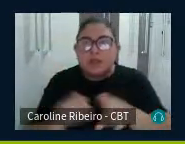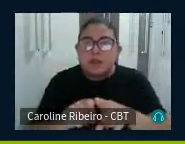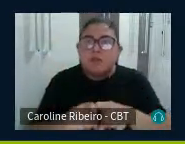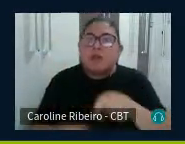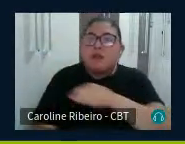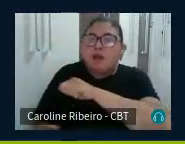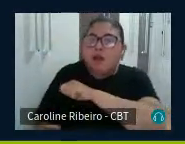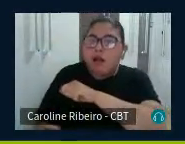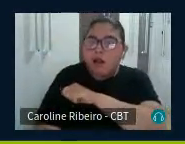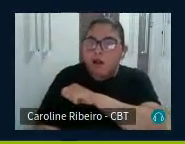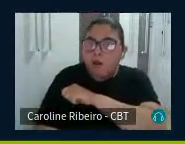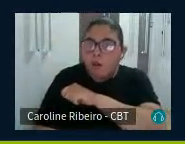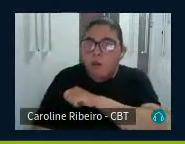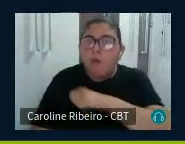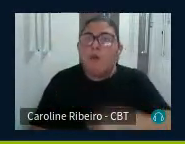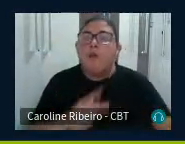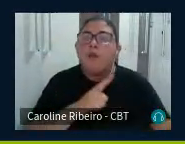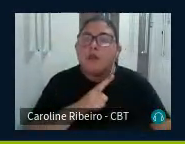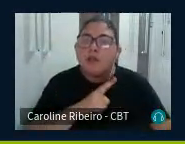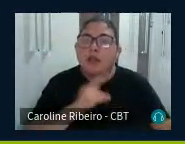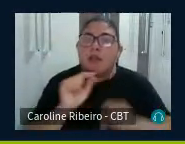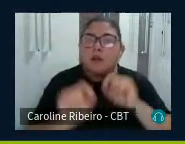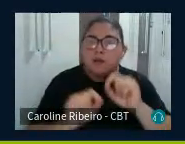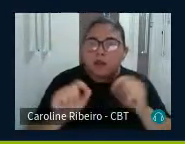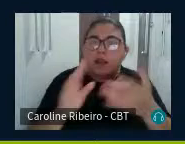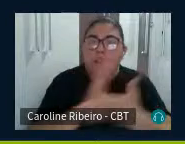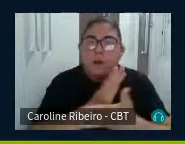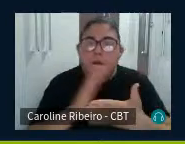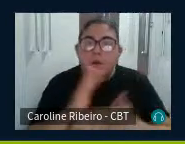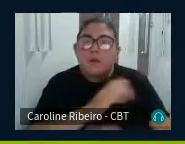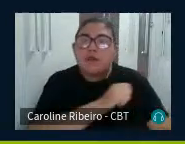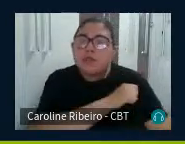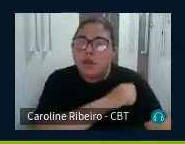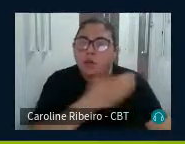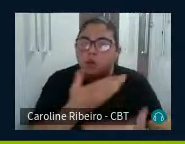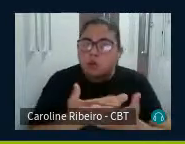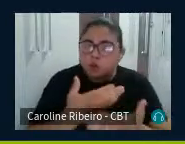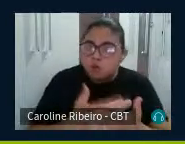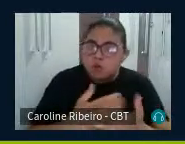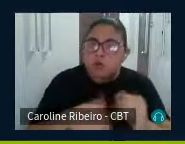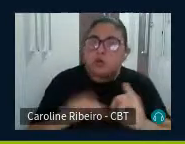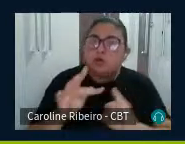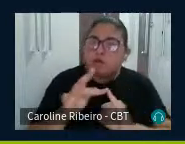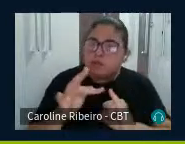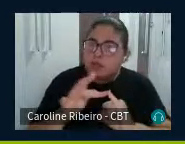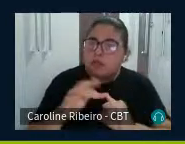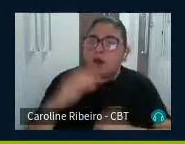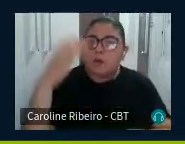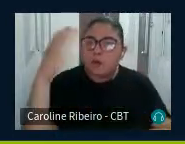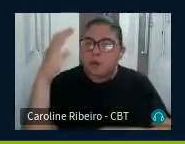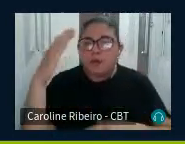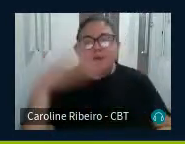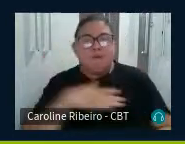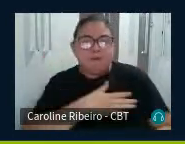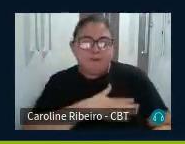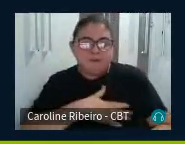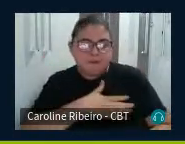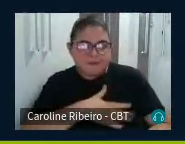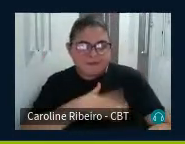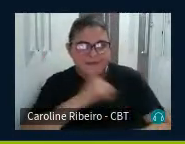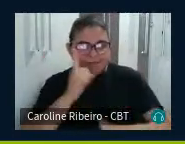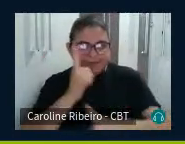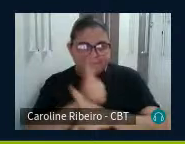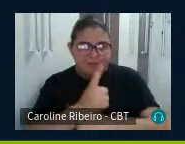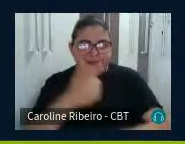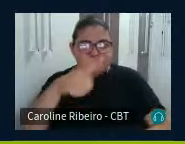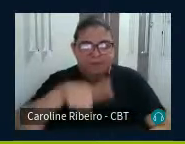lá a participação de alguns alunos que são egressos nossos e é um prazer imenso estar com vocês hoje.